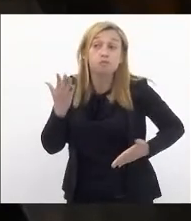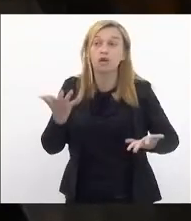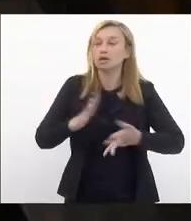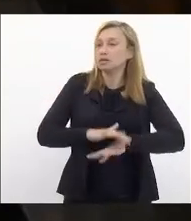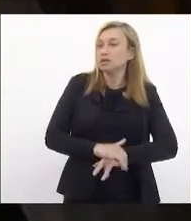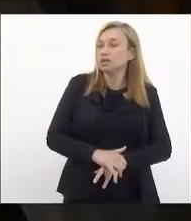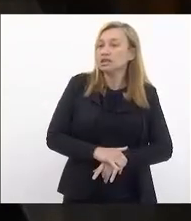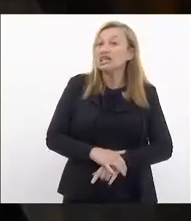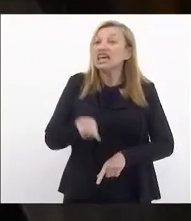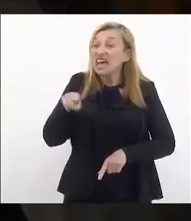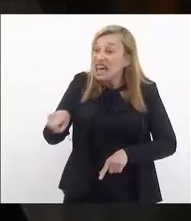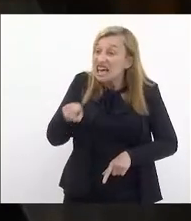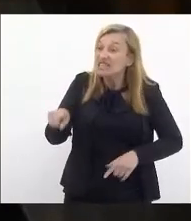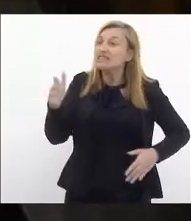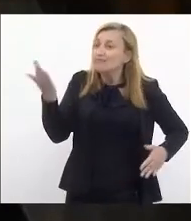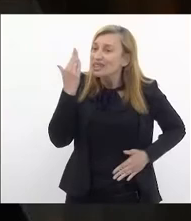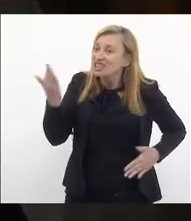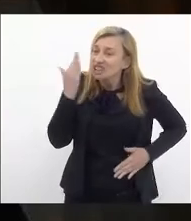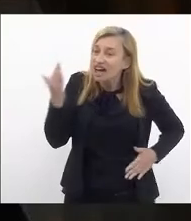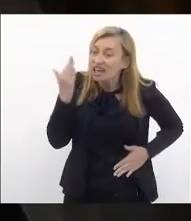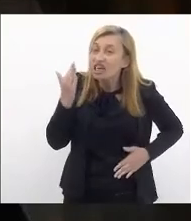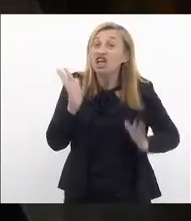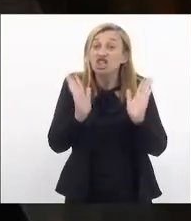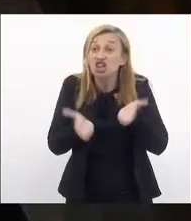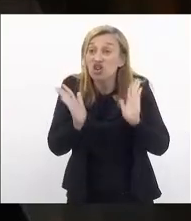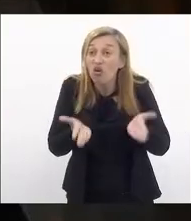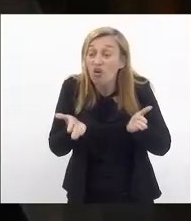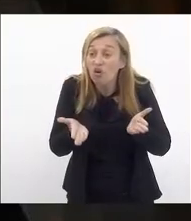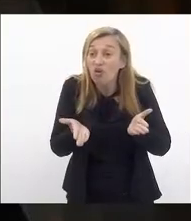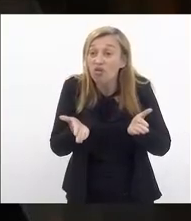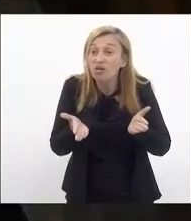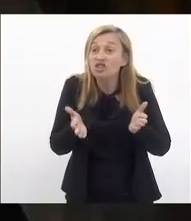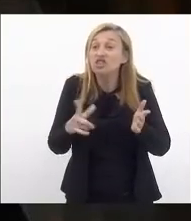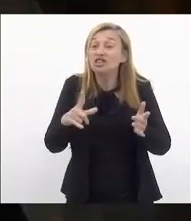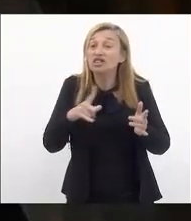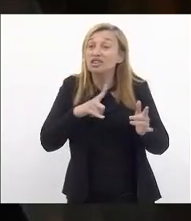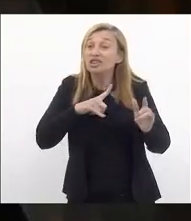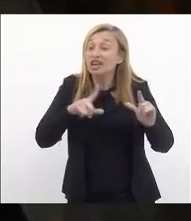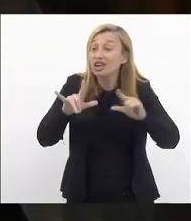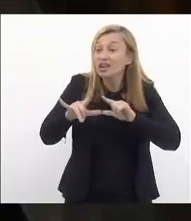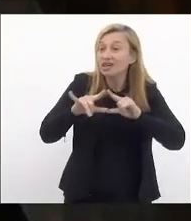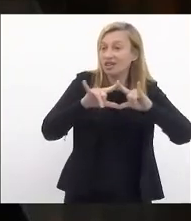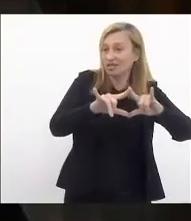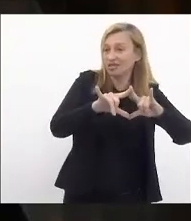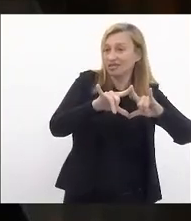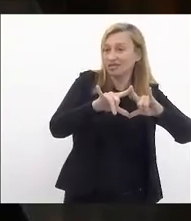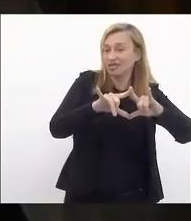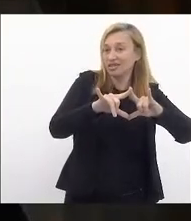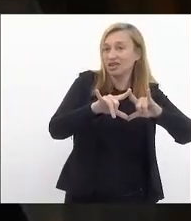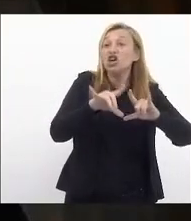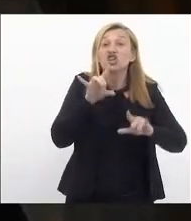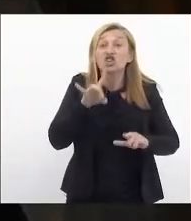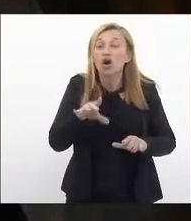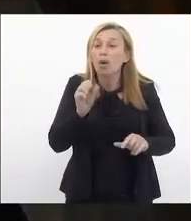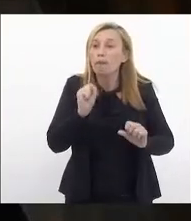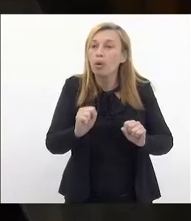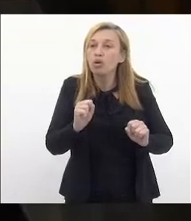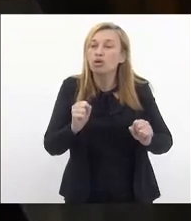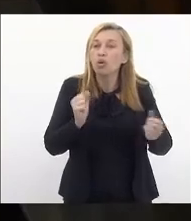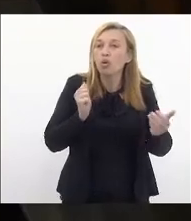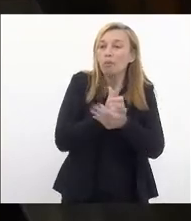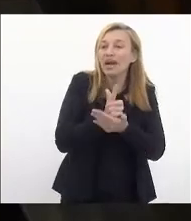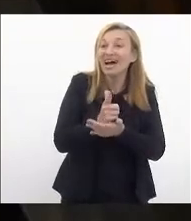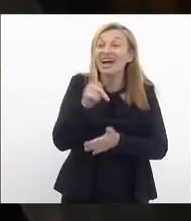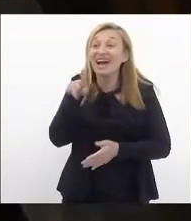esses mesmos traficantes que hoje tem a prática da milícia deputado Lucinha só pode comprar gás com eles